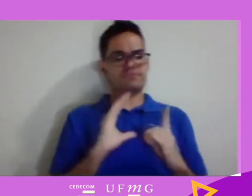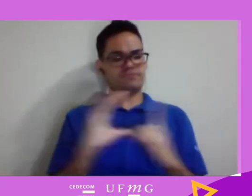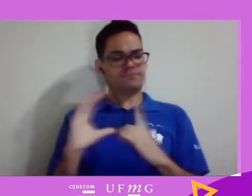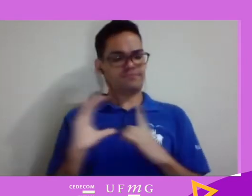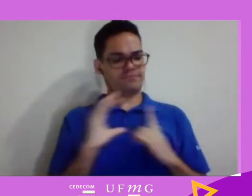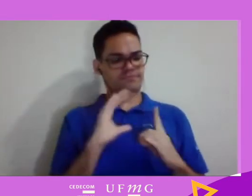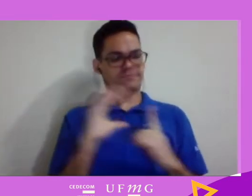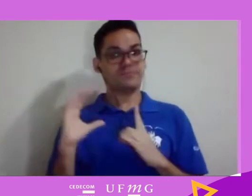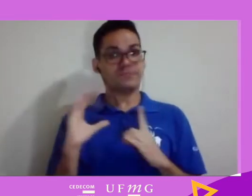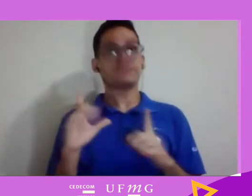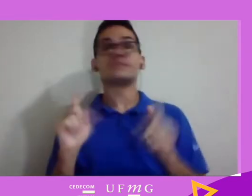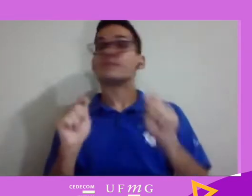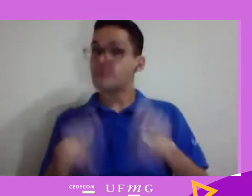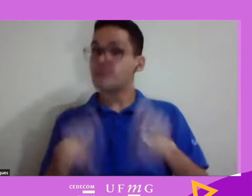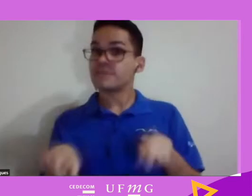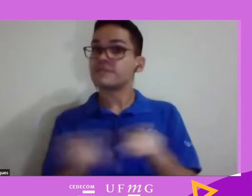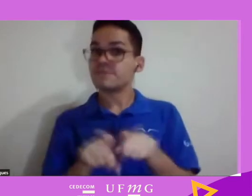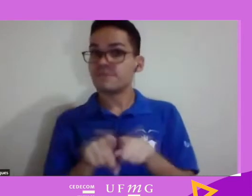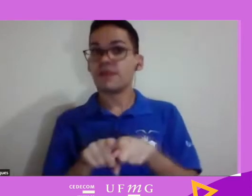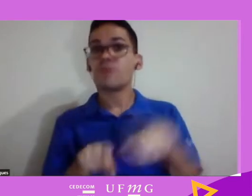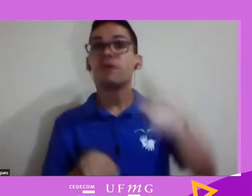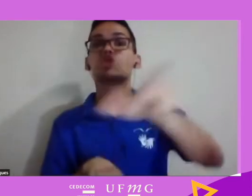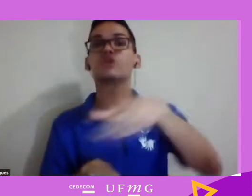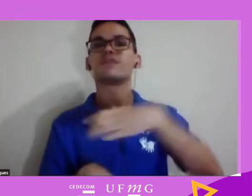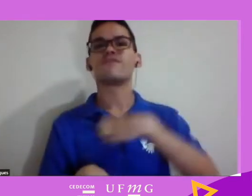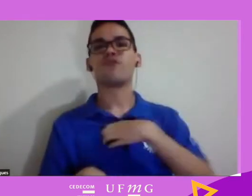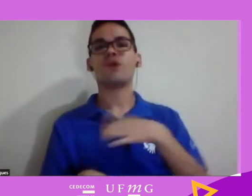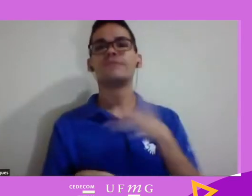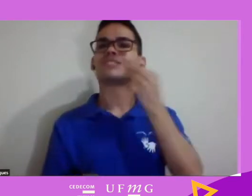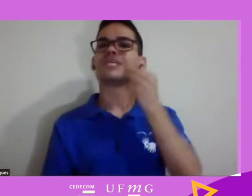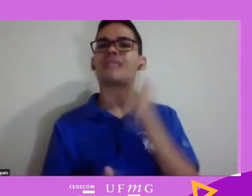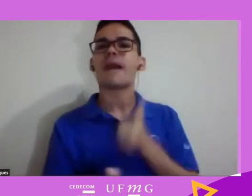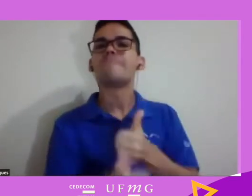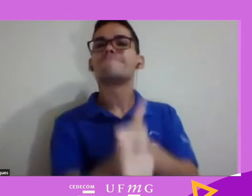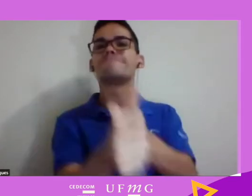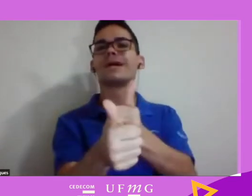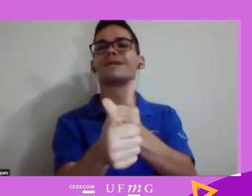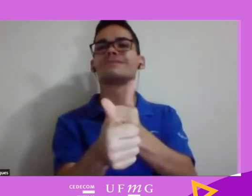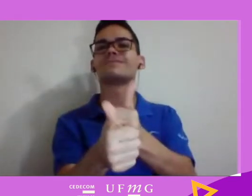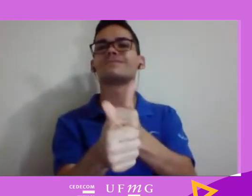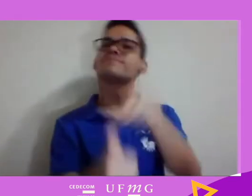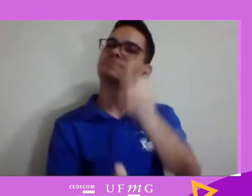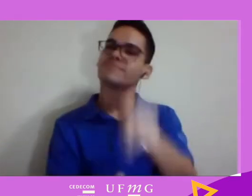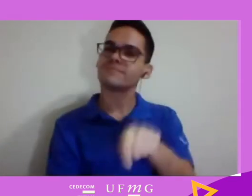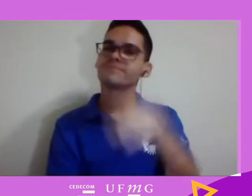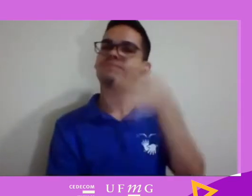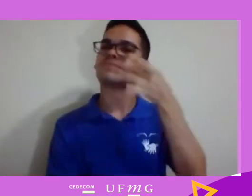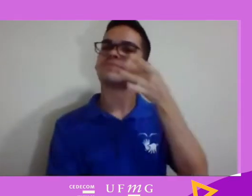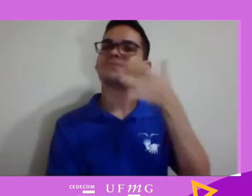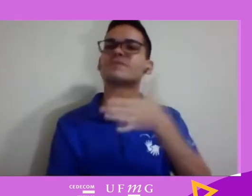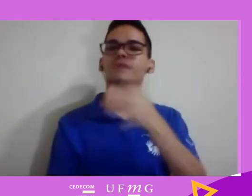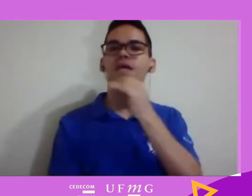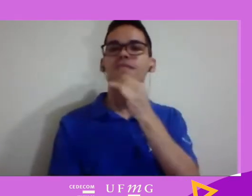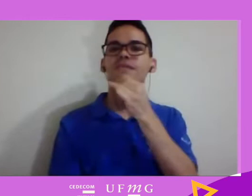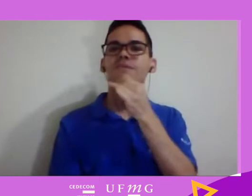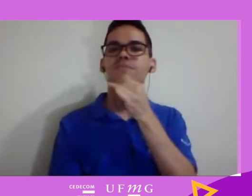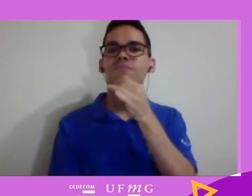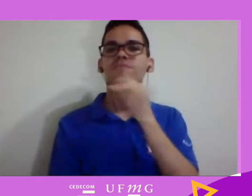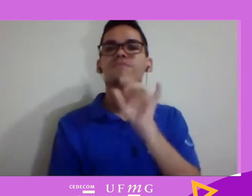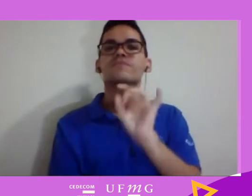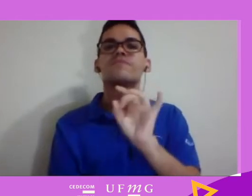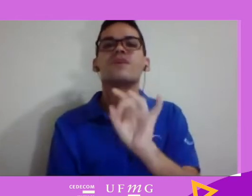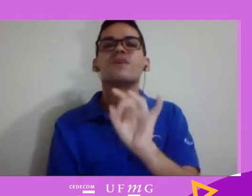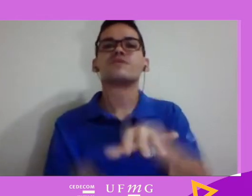de aproximação. E isso é a prova de que não existe um distanciamento ou uma separação nítida entre o mundo físico